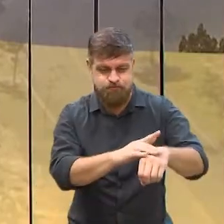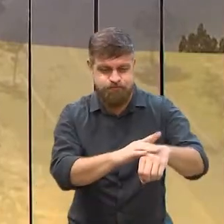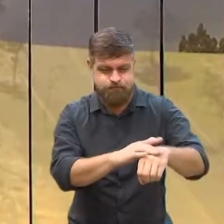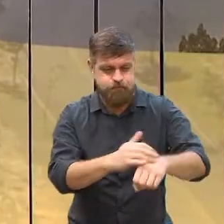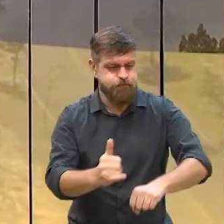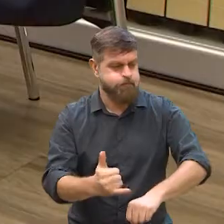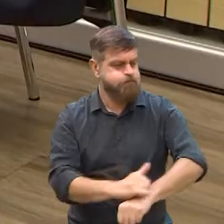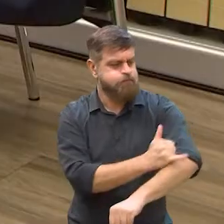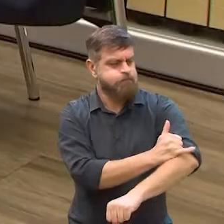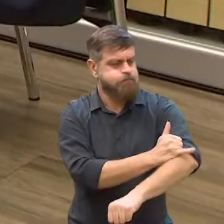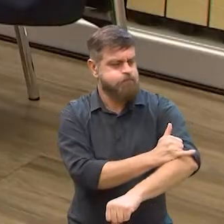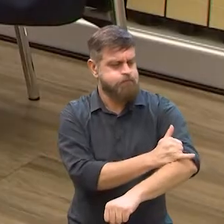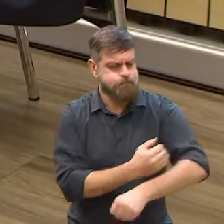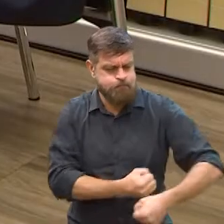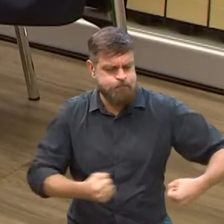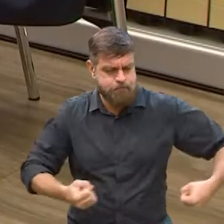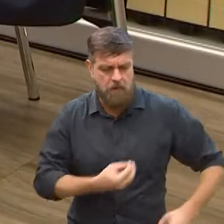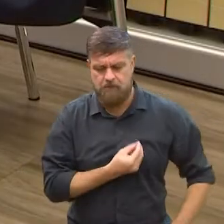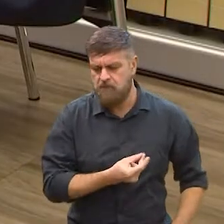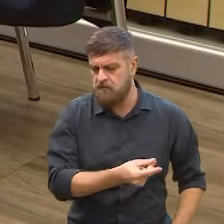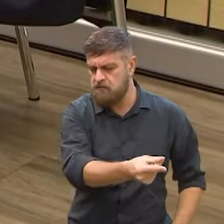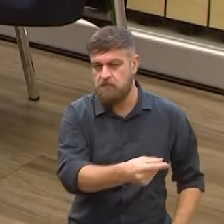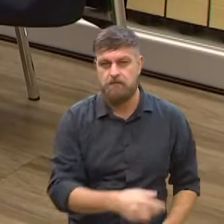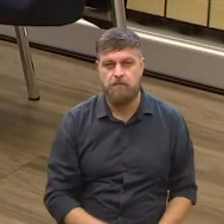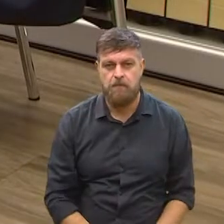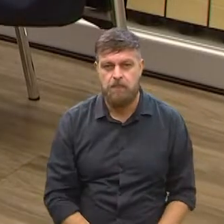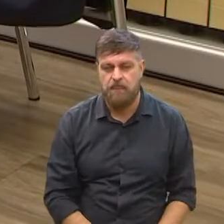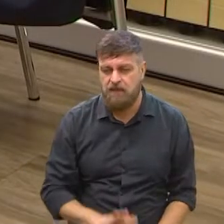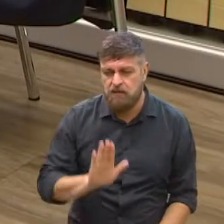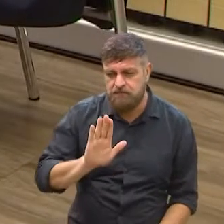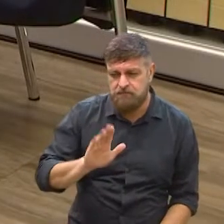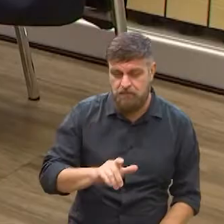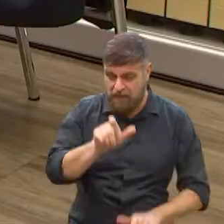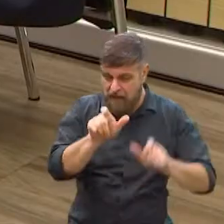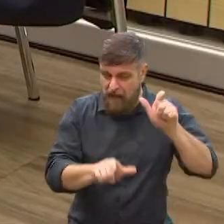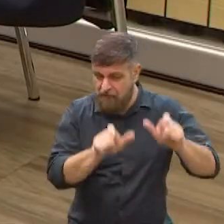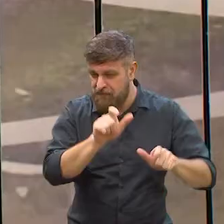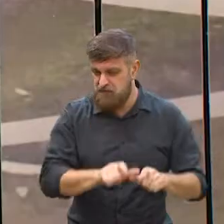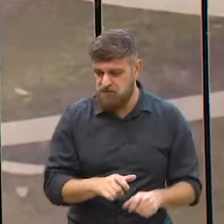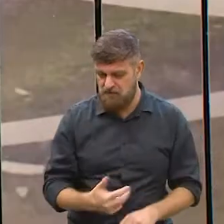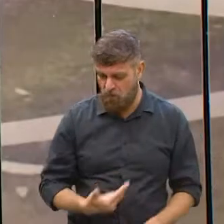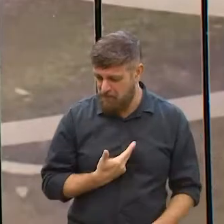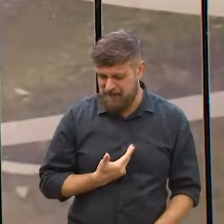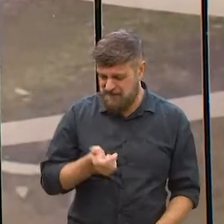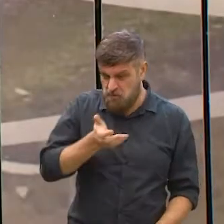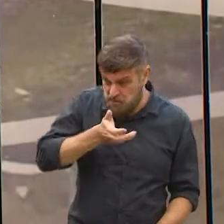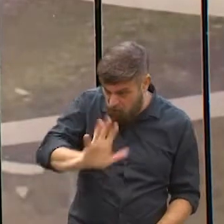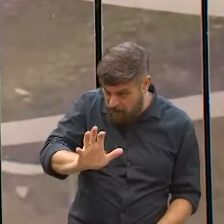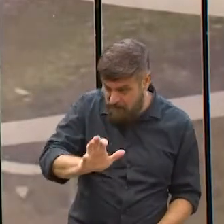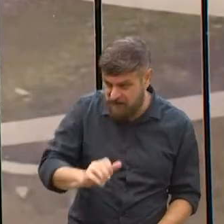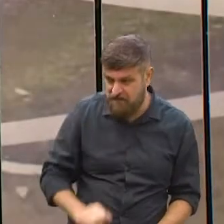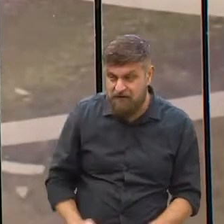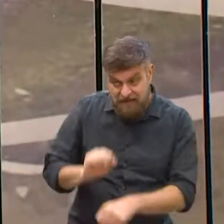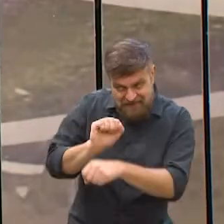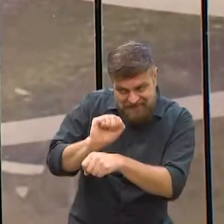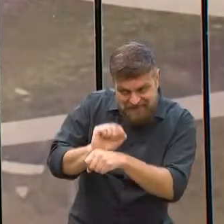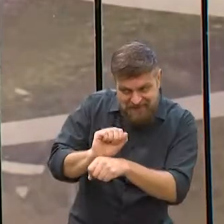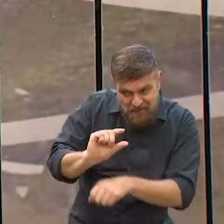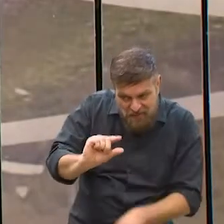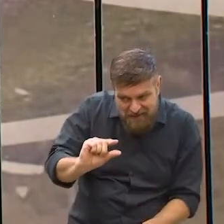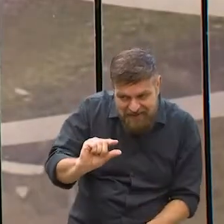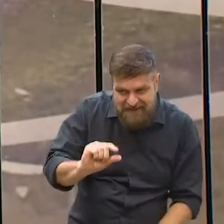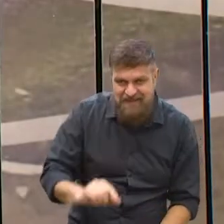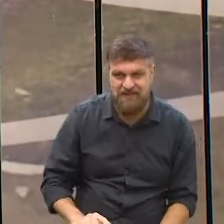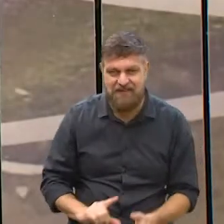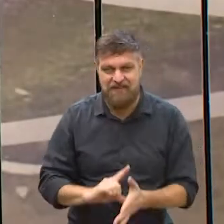não operam, não é? Então, doutor, então vamos fazer o seguinte, sobre as pessoas que não operam, eu vou segurá-lo aqui comigo,